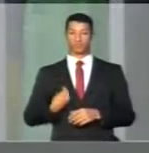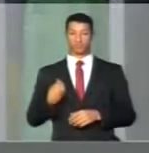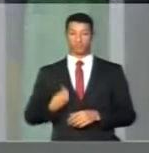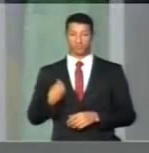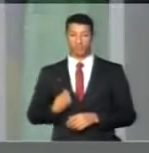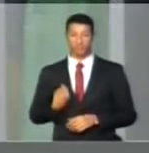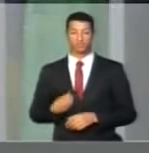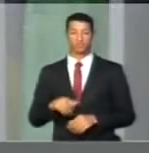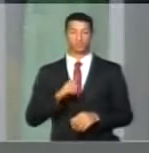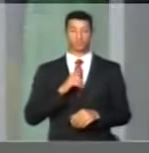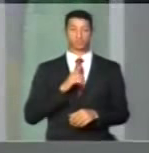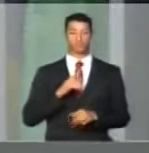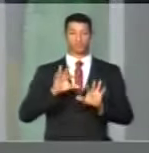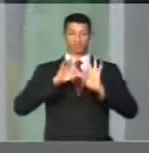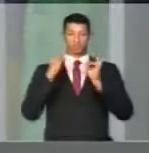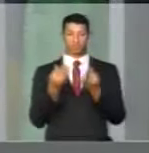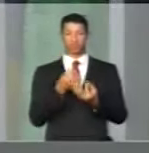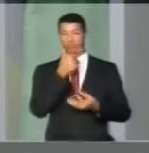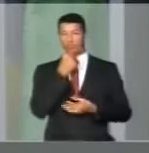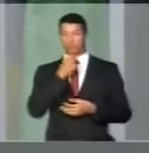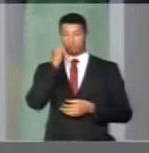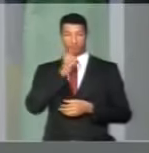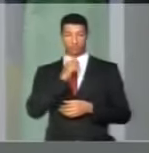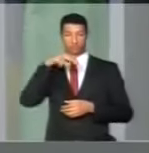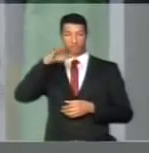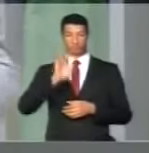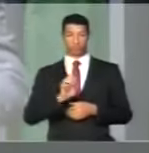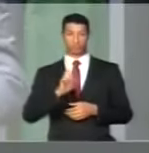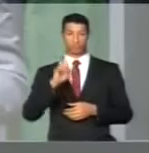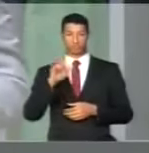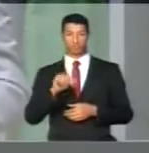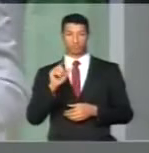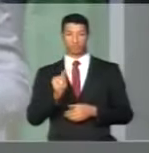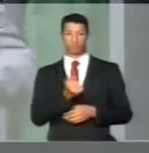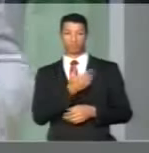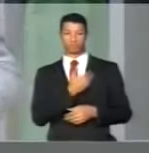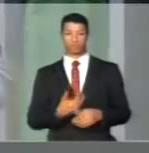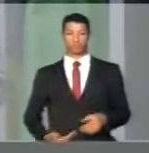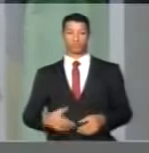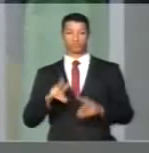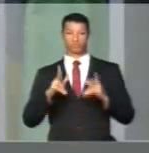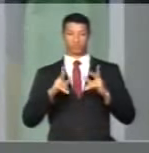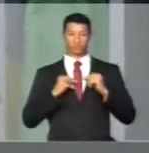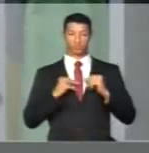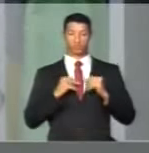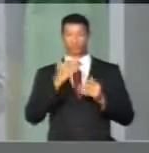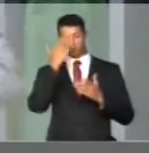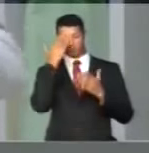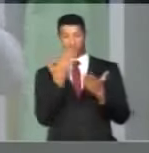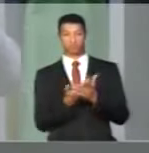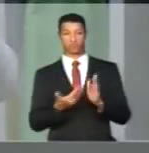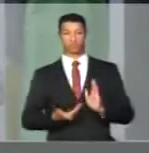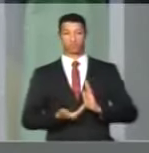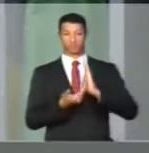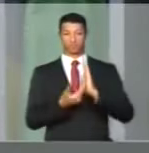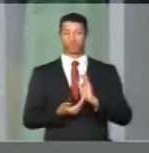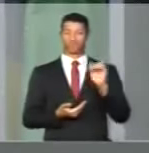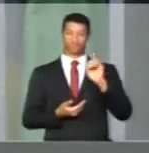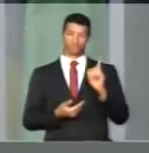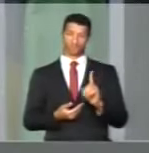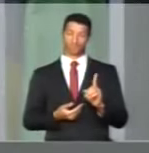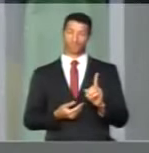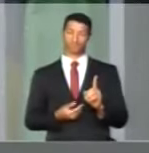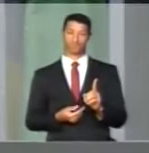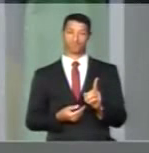a subsistência da família, do homem e da mulher nordestina. É esse governo que merece a credibilidade dessa casa? Não, senhores e